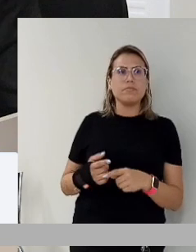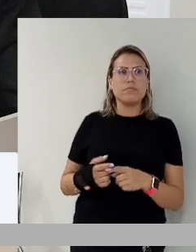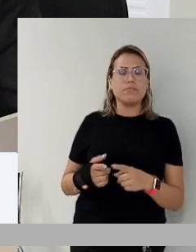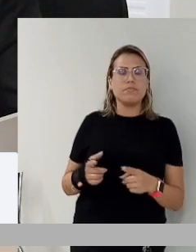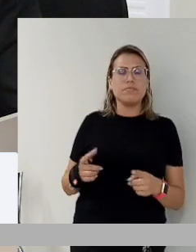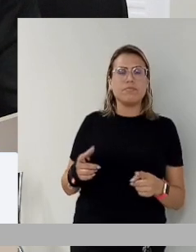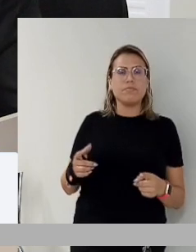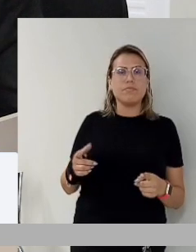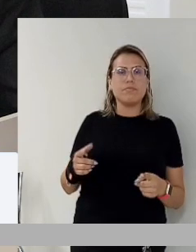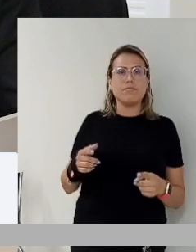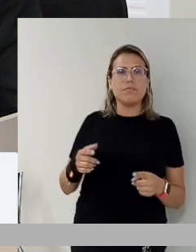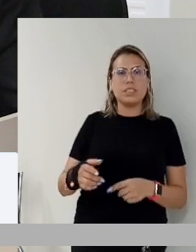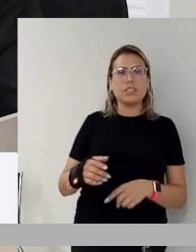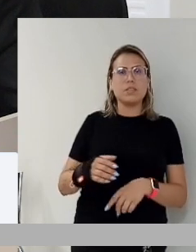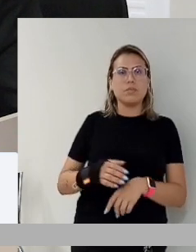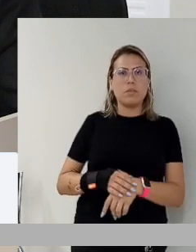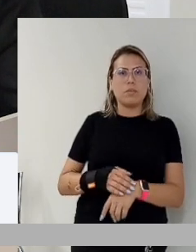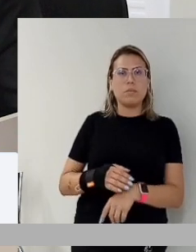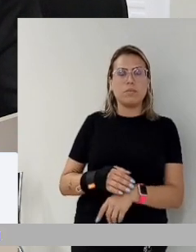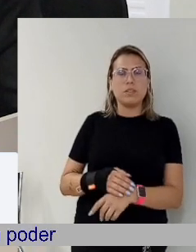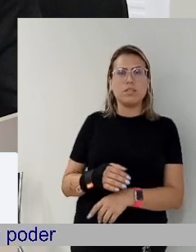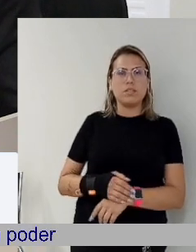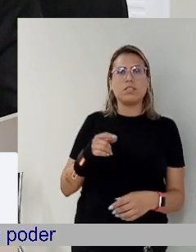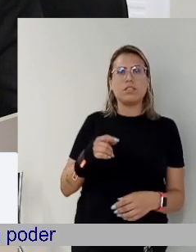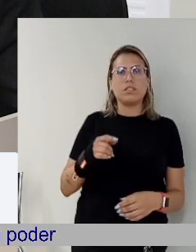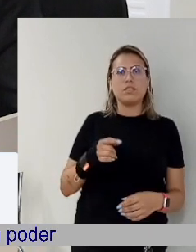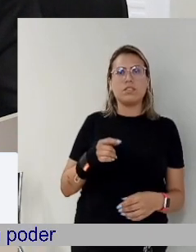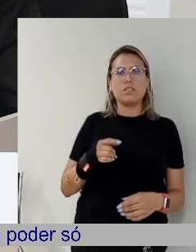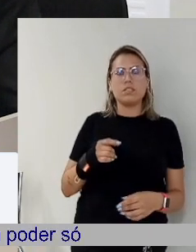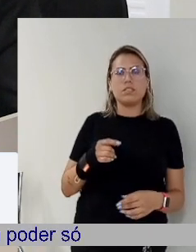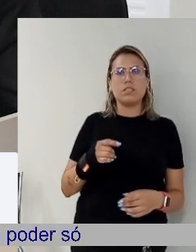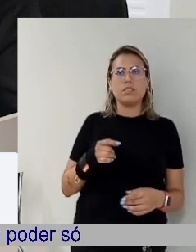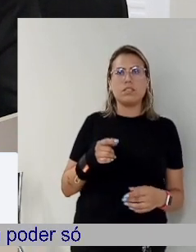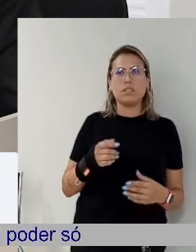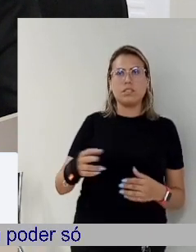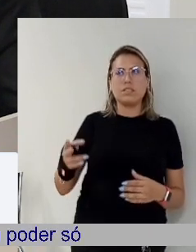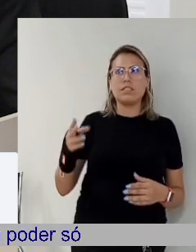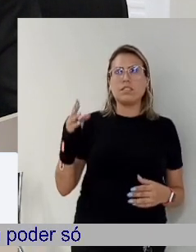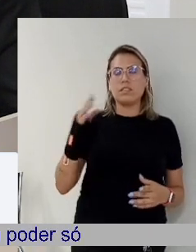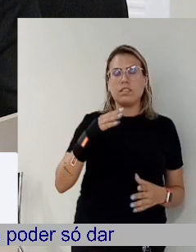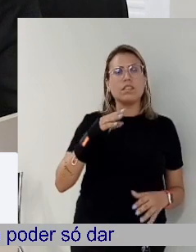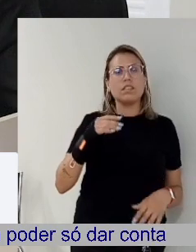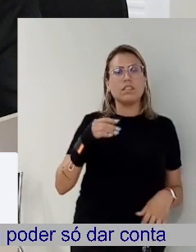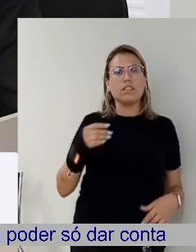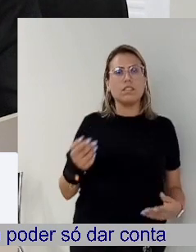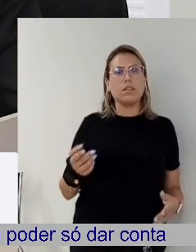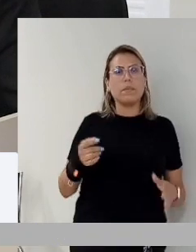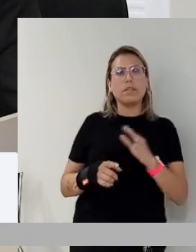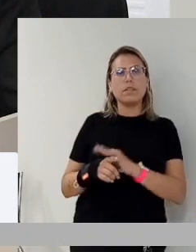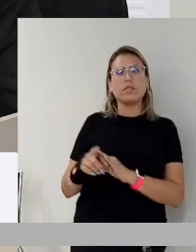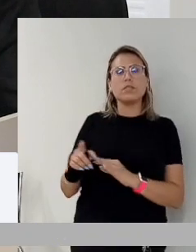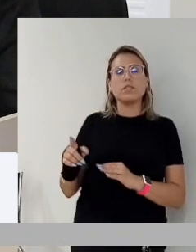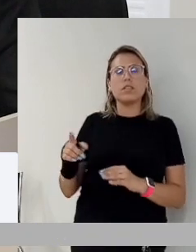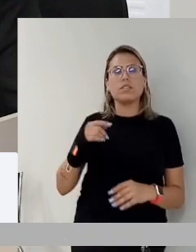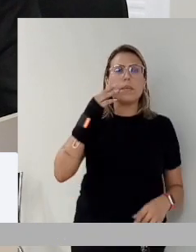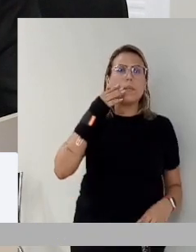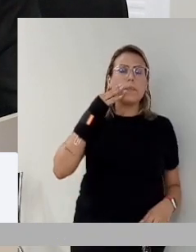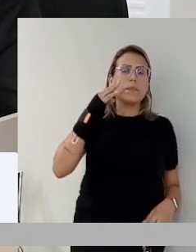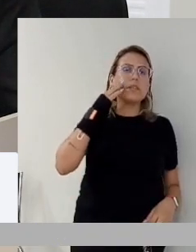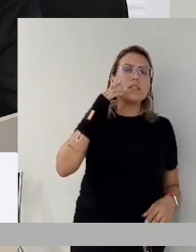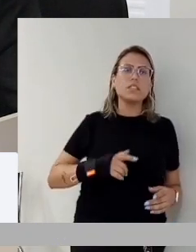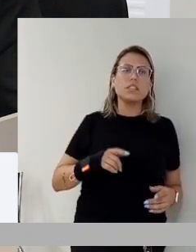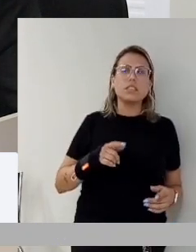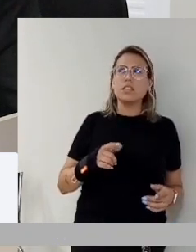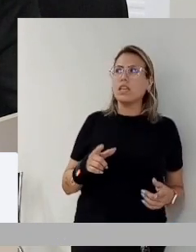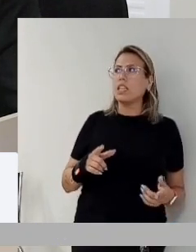carro zero ele vai causando a a depreciação dele é acelerada então só perguntar a vossa excelência assim o que você estão pensando o que que tem se há